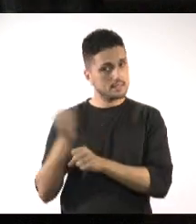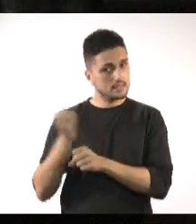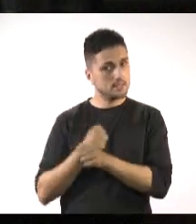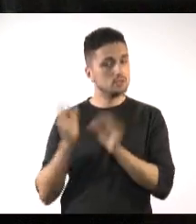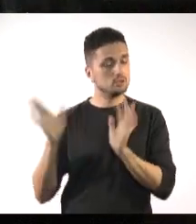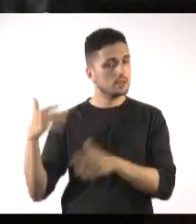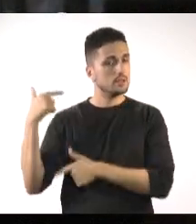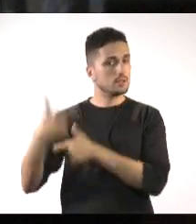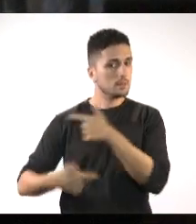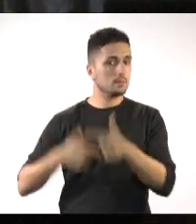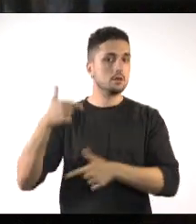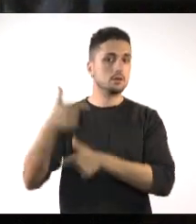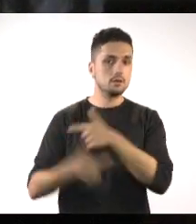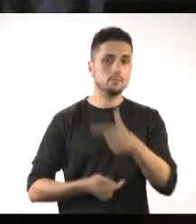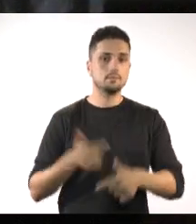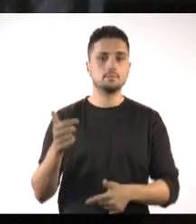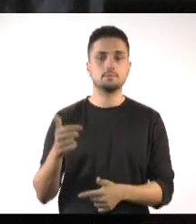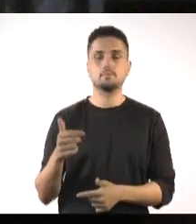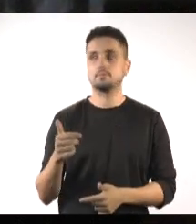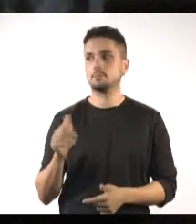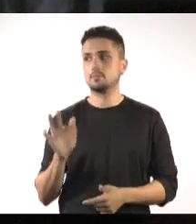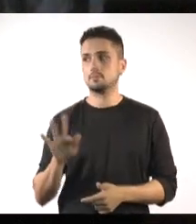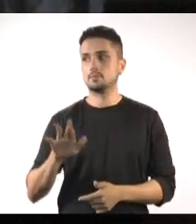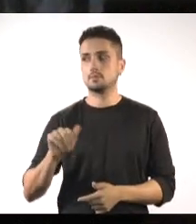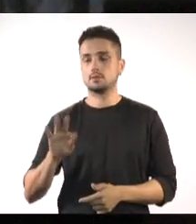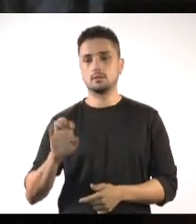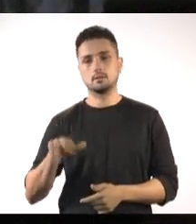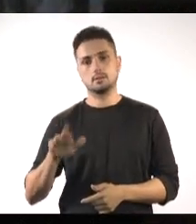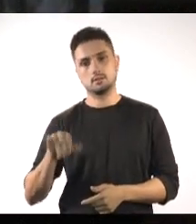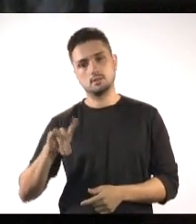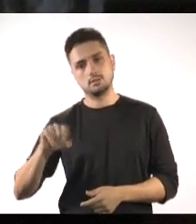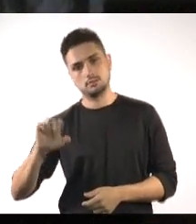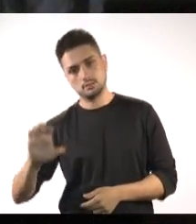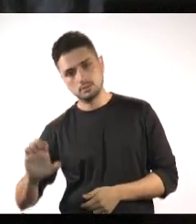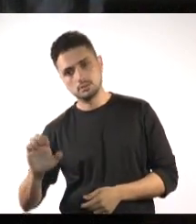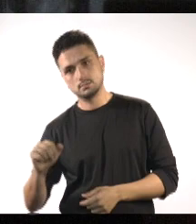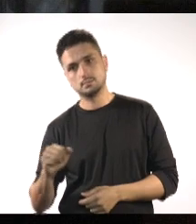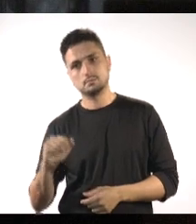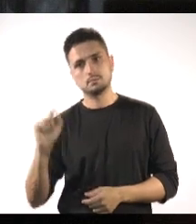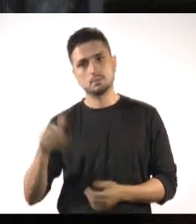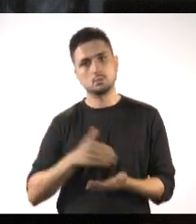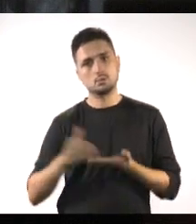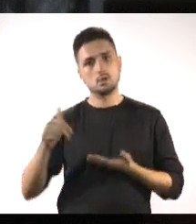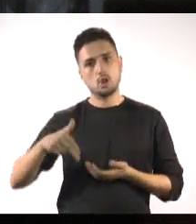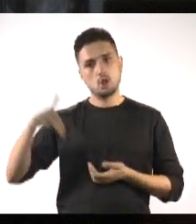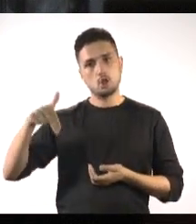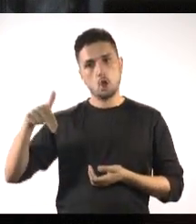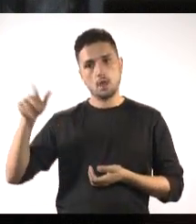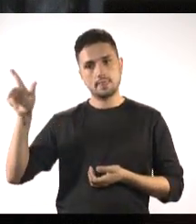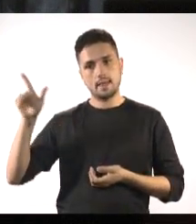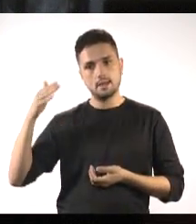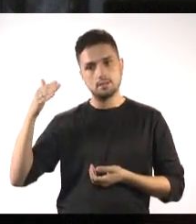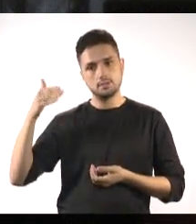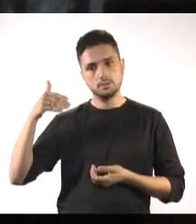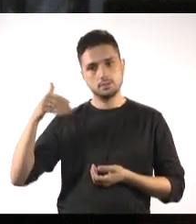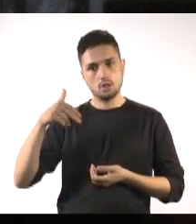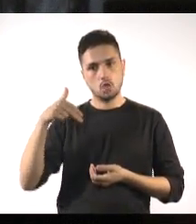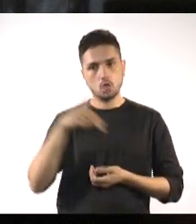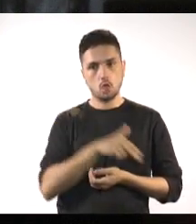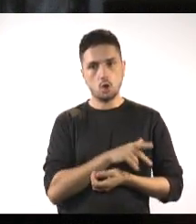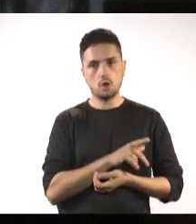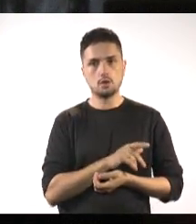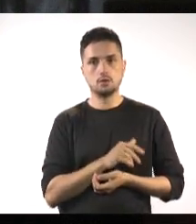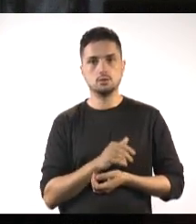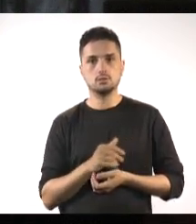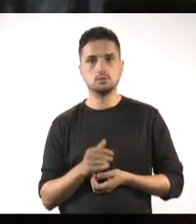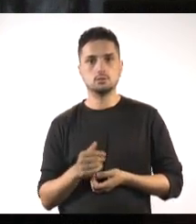fraternidade vai acontecendo. Já começou com o Eugênio Salles, lá no norte, nordeste do Brasil. Então nós temos tido